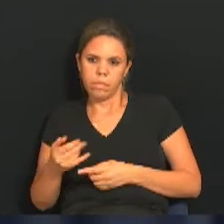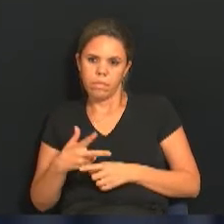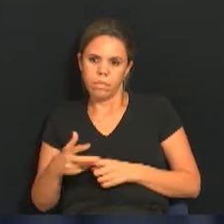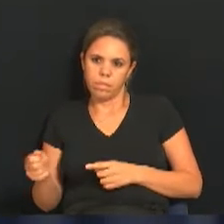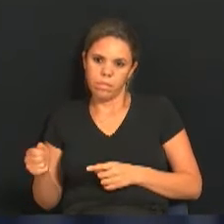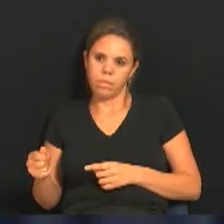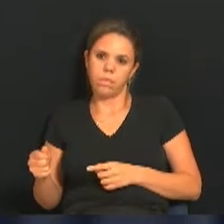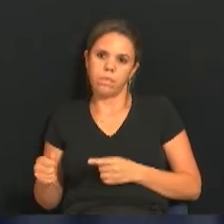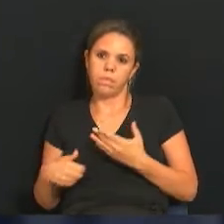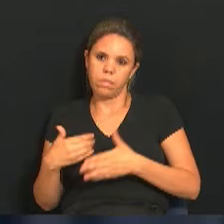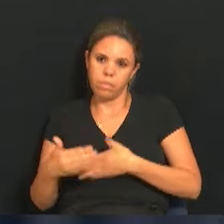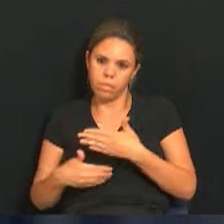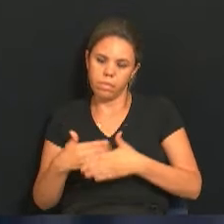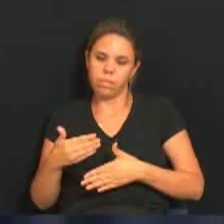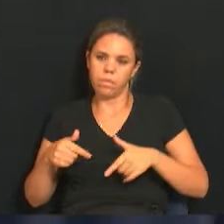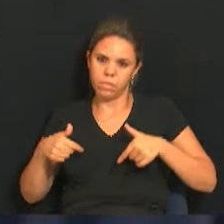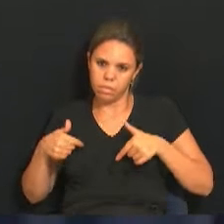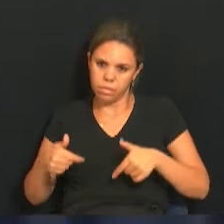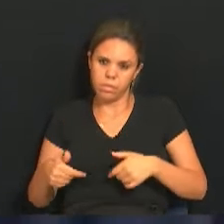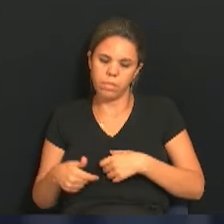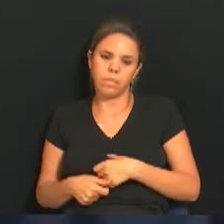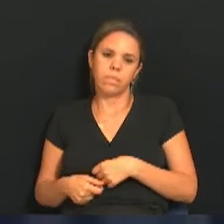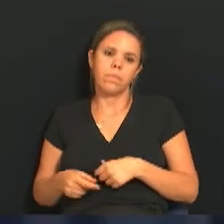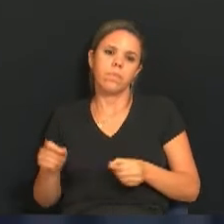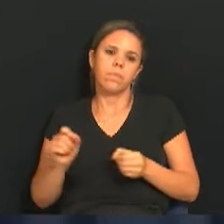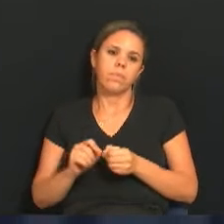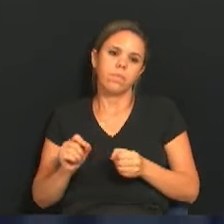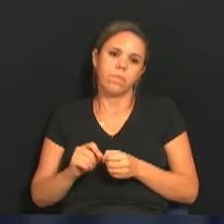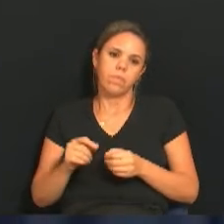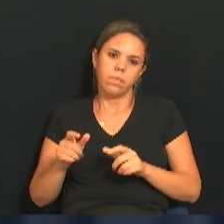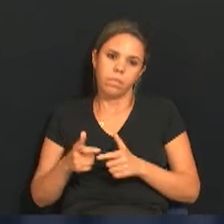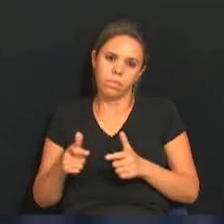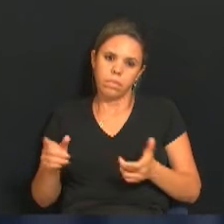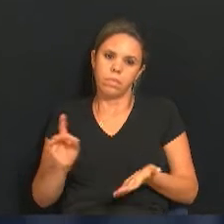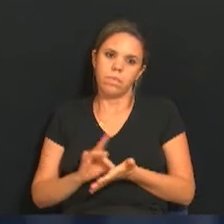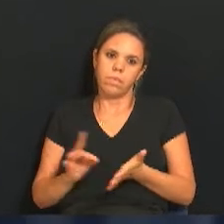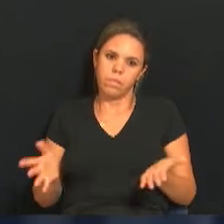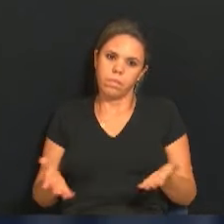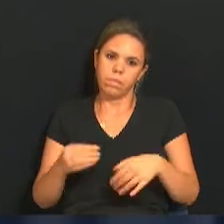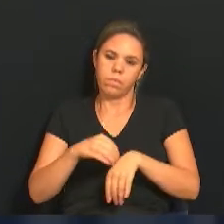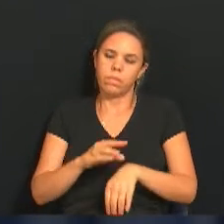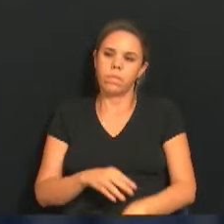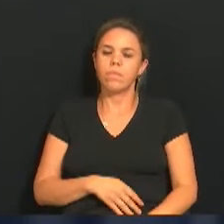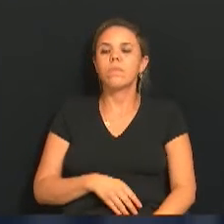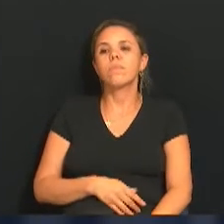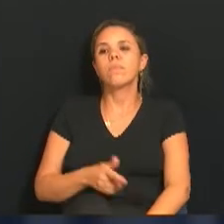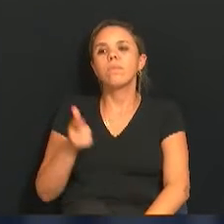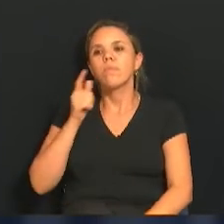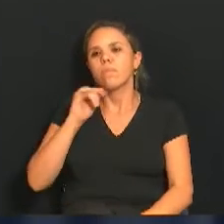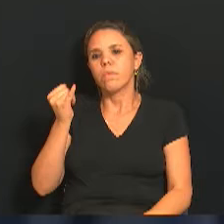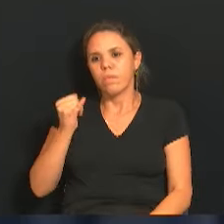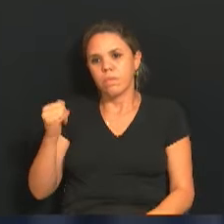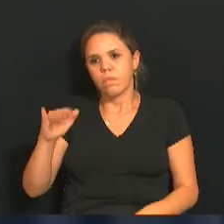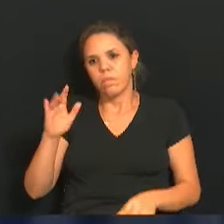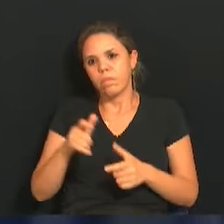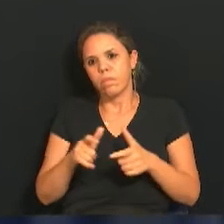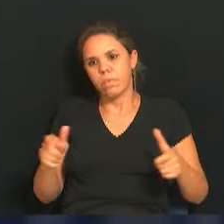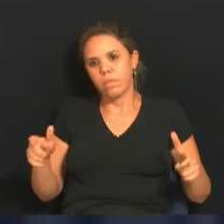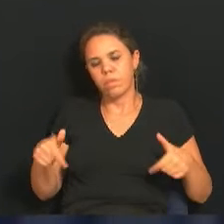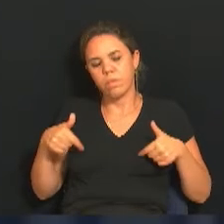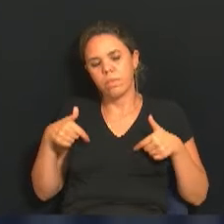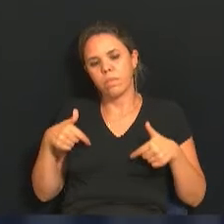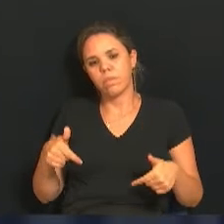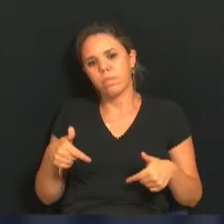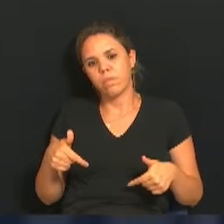um pouquinho mais para as ações, fazer com que isso daí realmente traga um significativo maior nas nossas ações